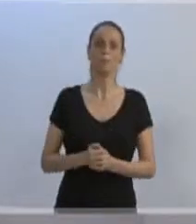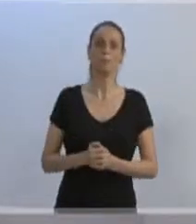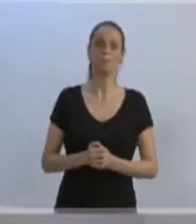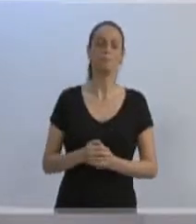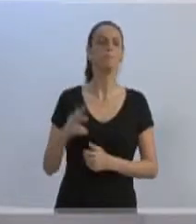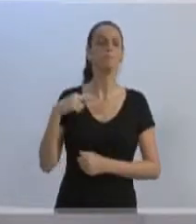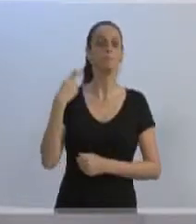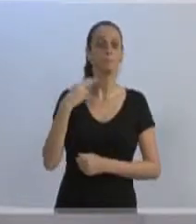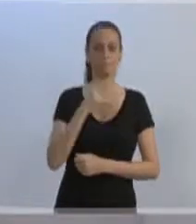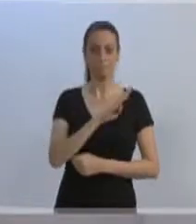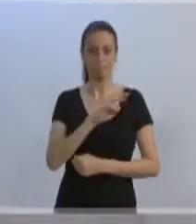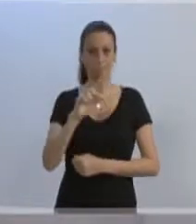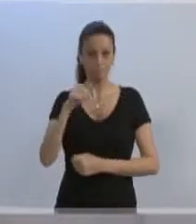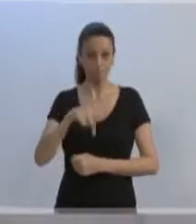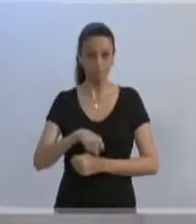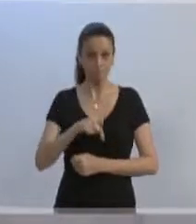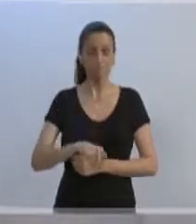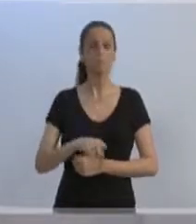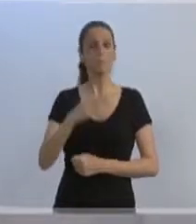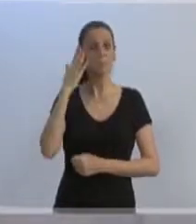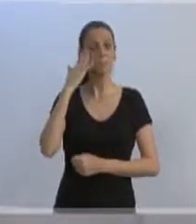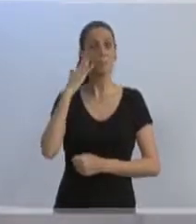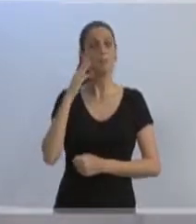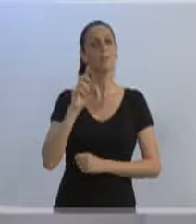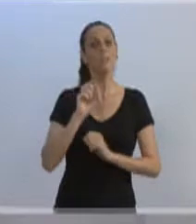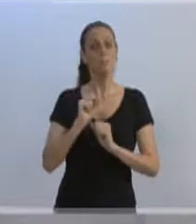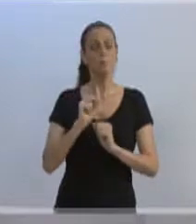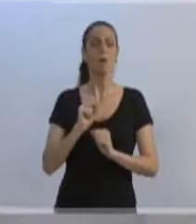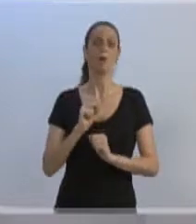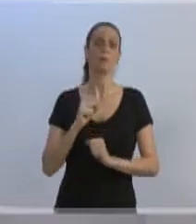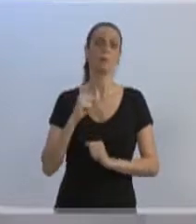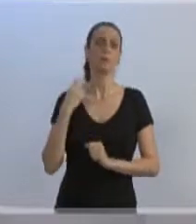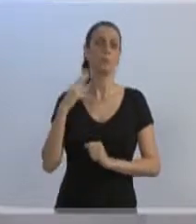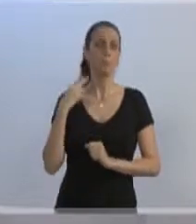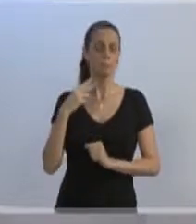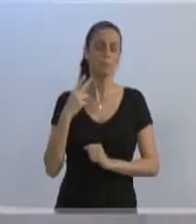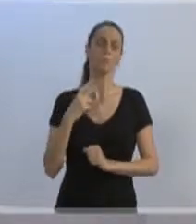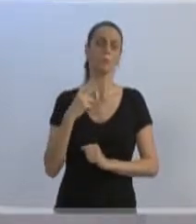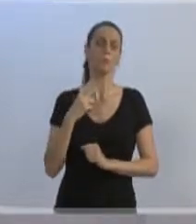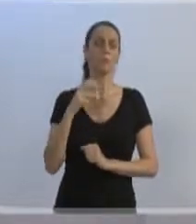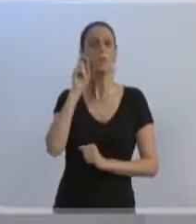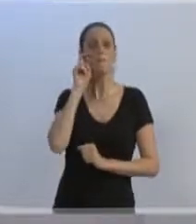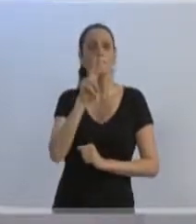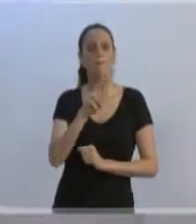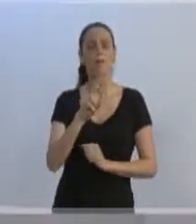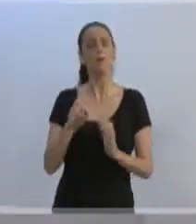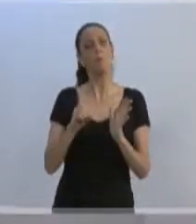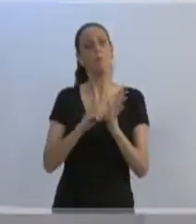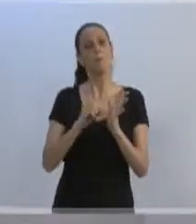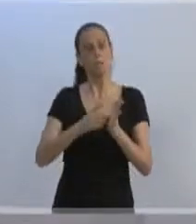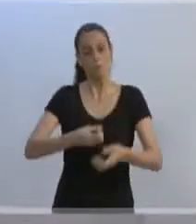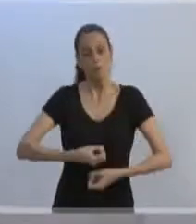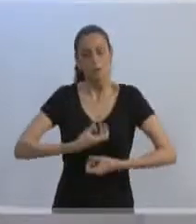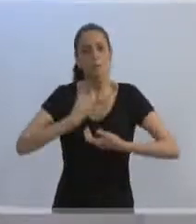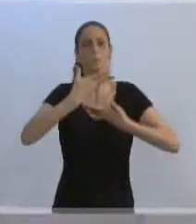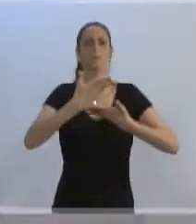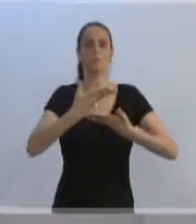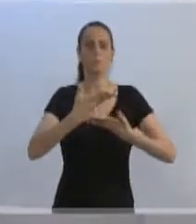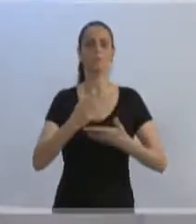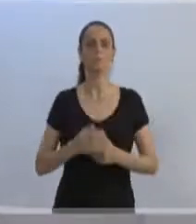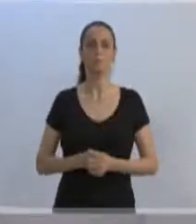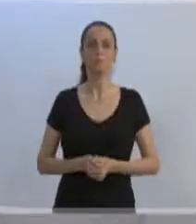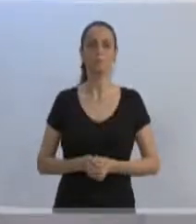para que também possam externar e e e da há a devida importância para nossa comunidade aqui da cidade